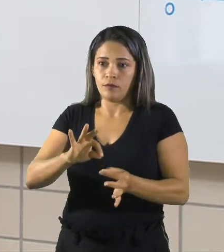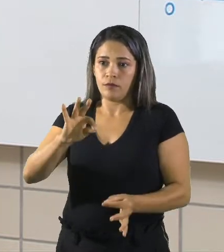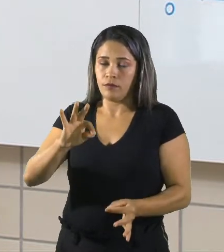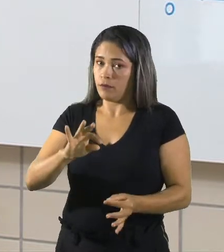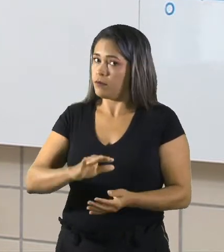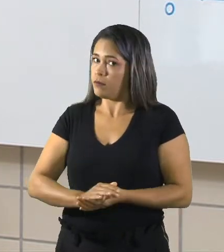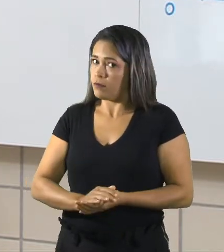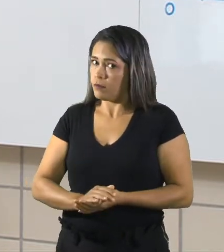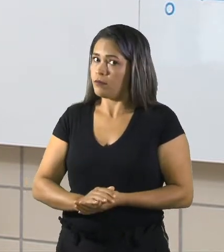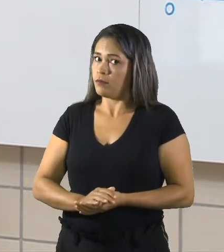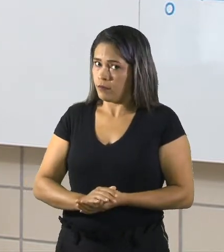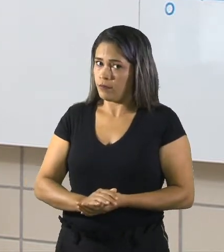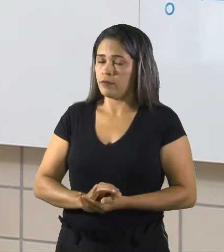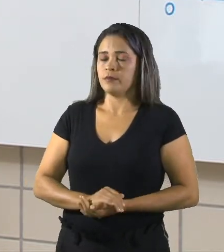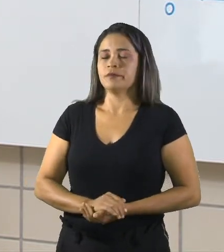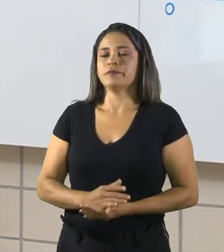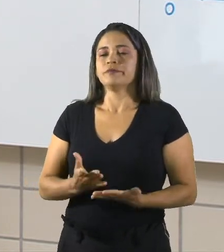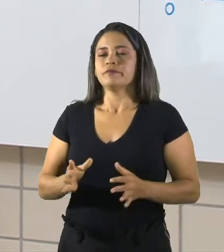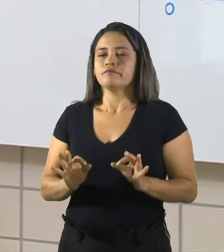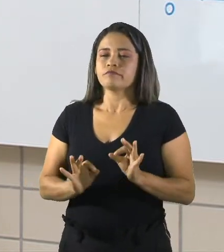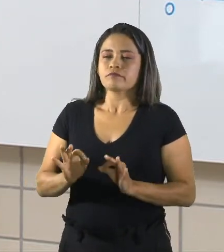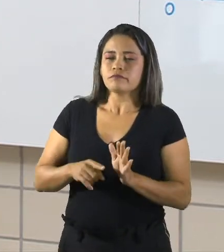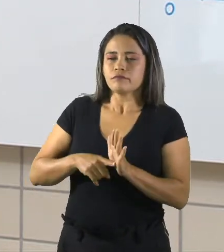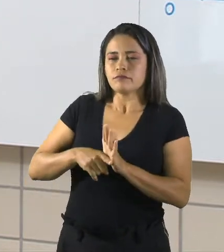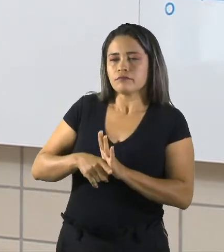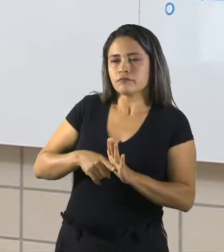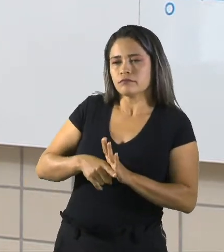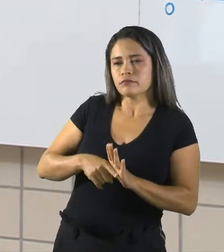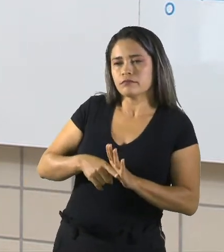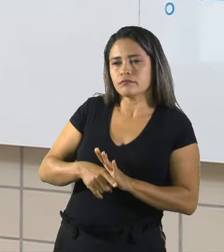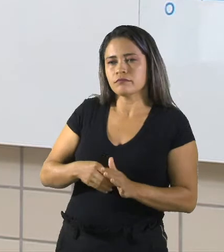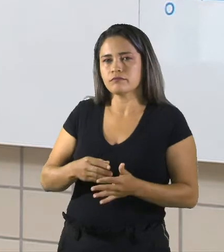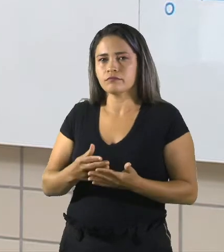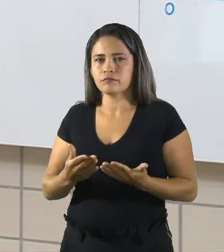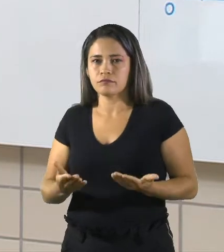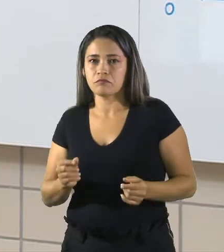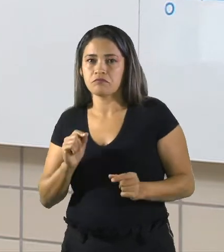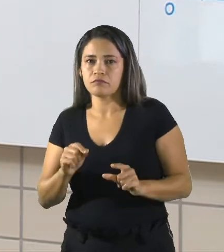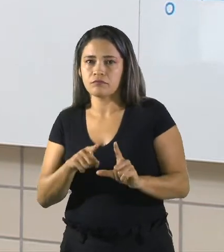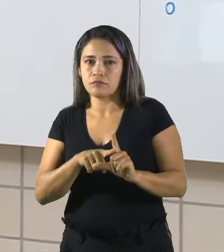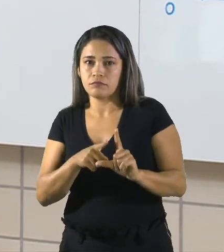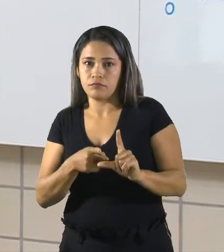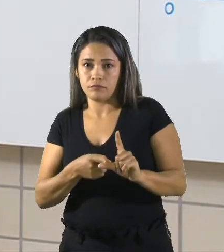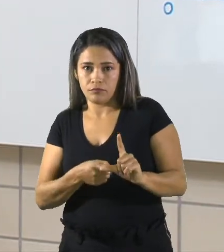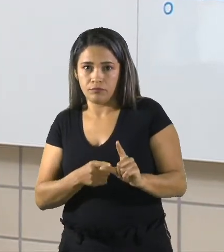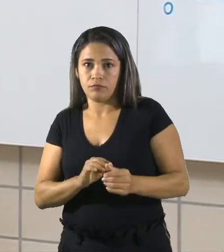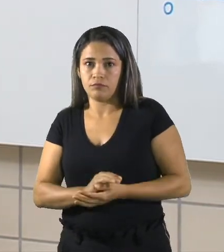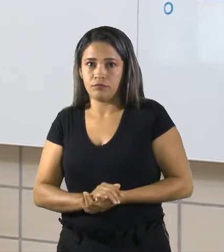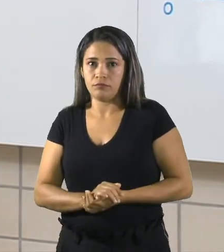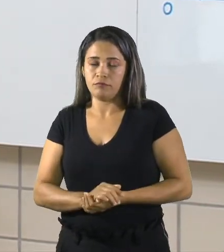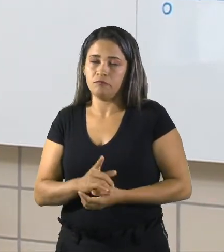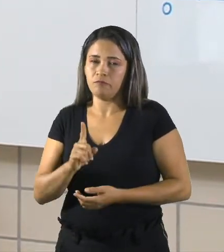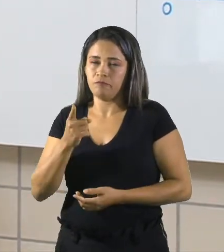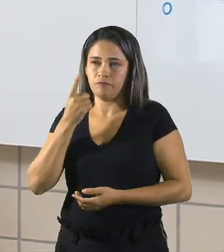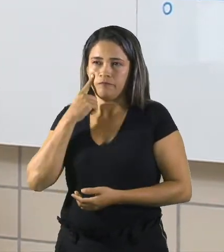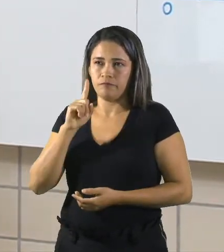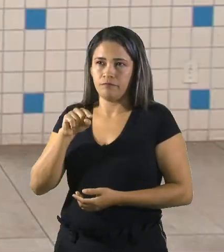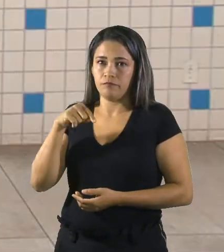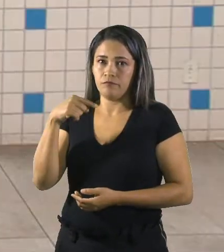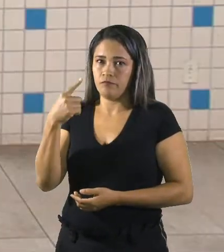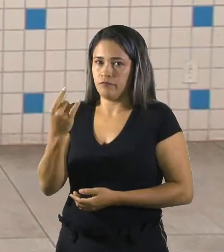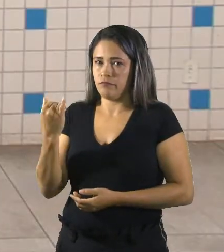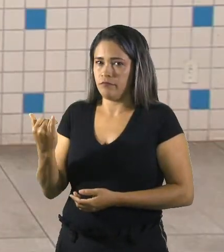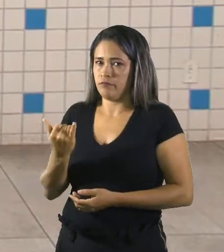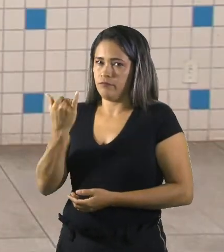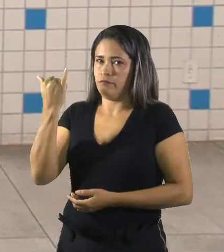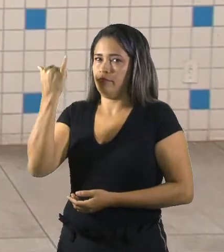aí? Feita agora essa análise a respeito do que é um ângulo, eu quero trabalhar com vocês uma outra coisa importante.